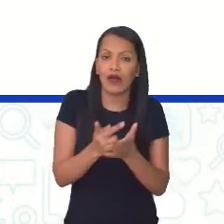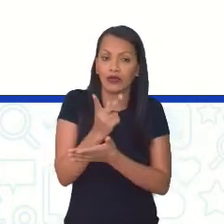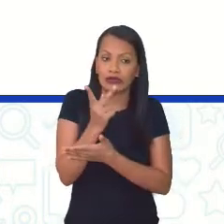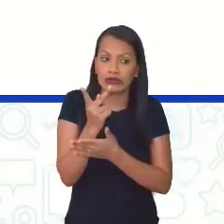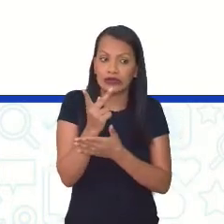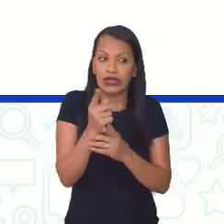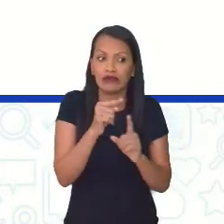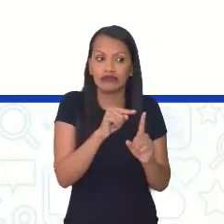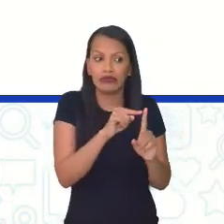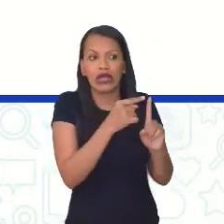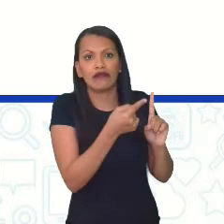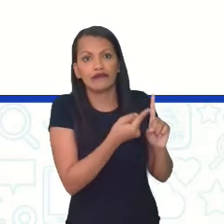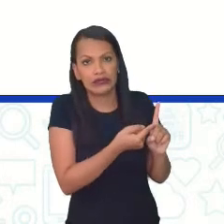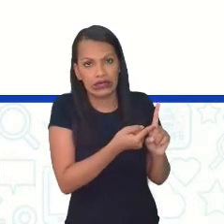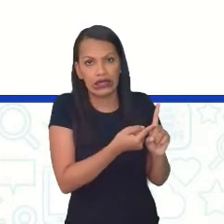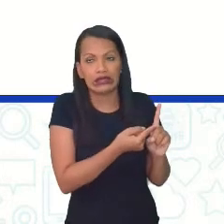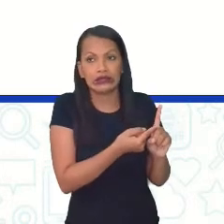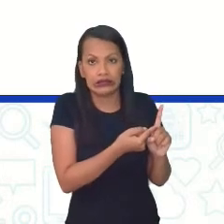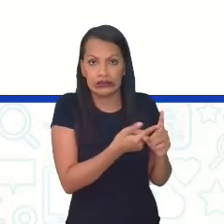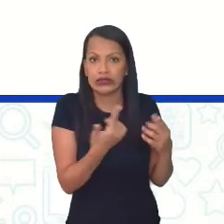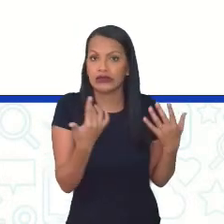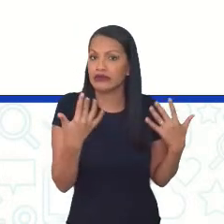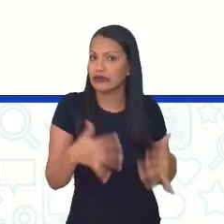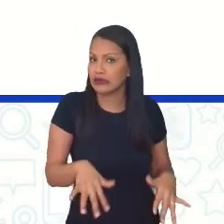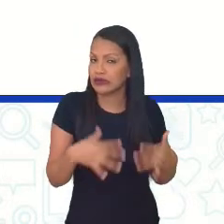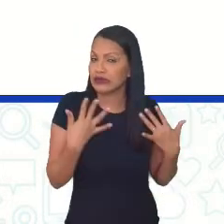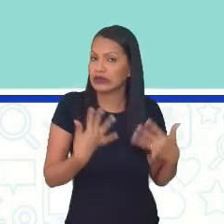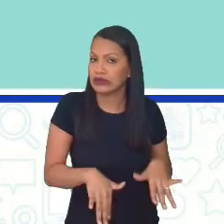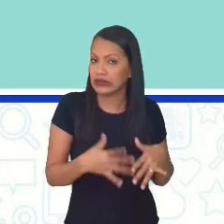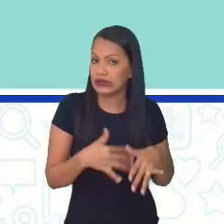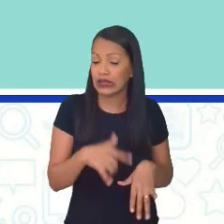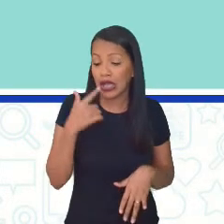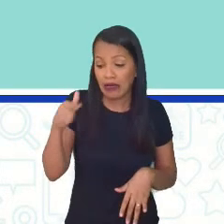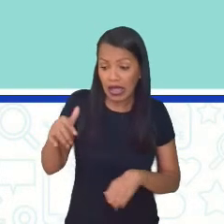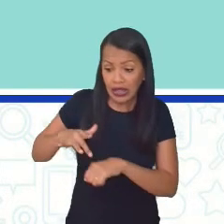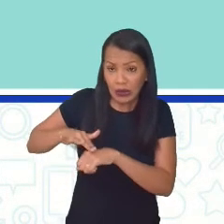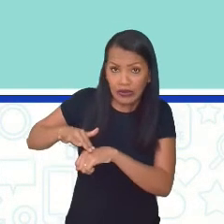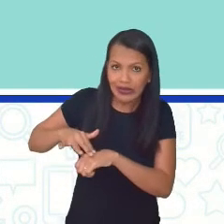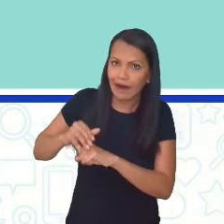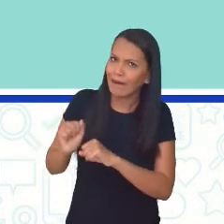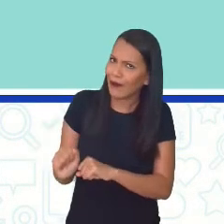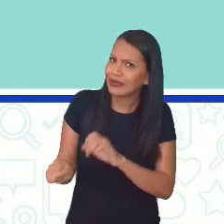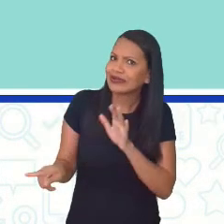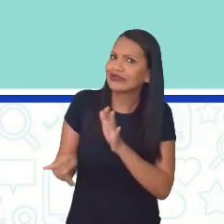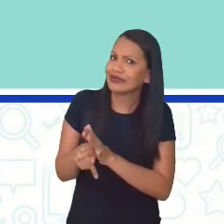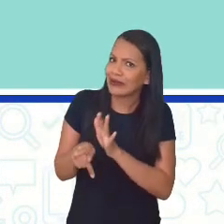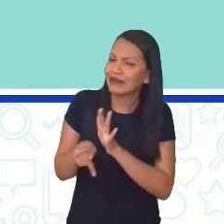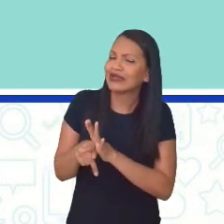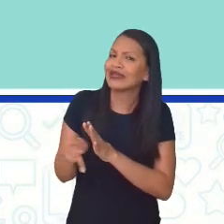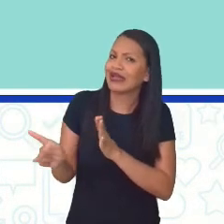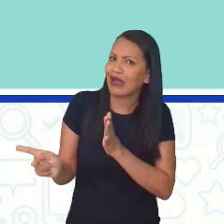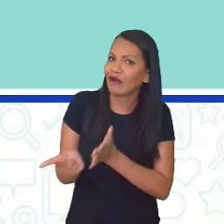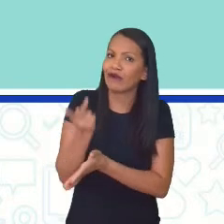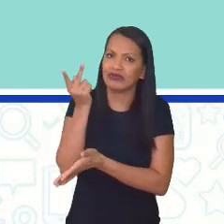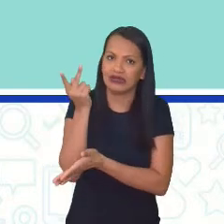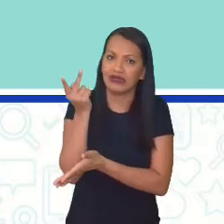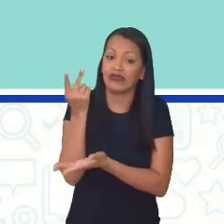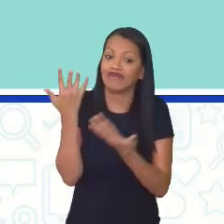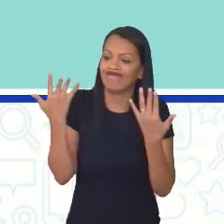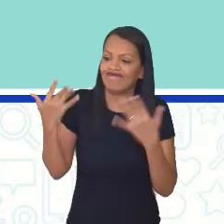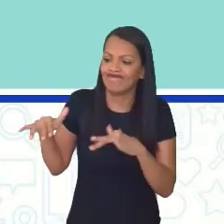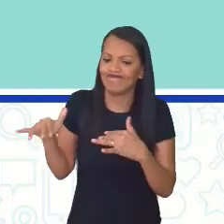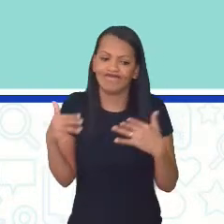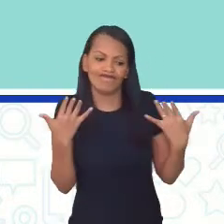período fértil dela, ela corre o risco de engravidar e de ter uma gravidez não planejada. Tem também